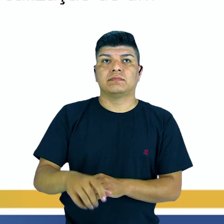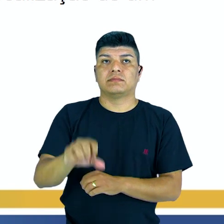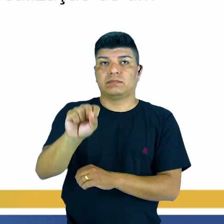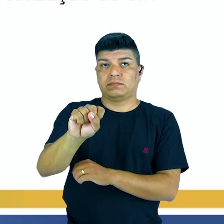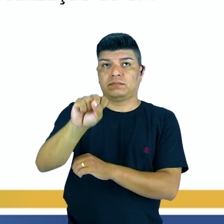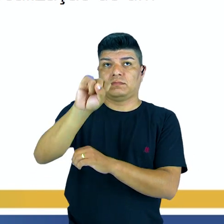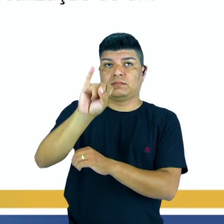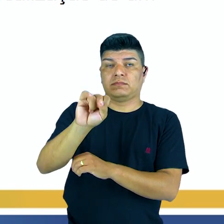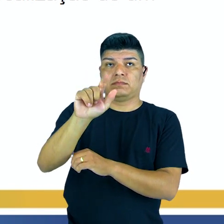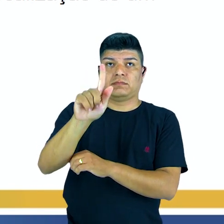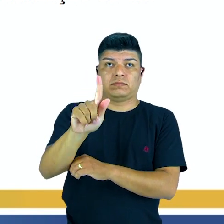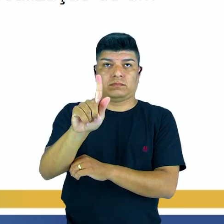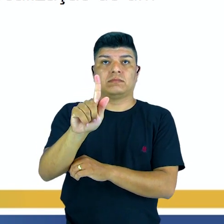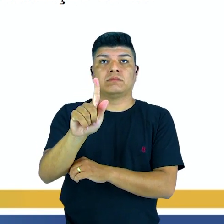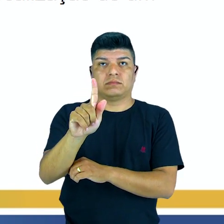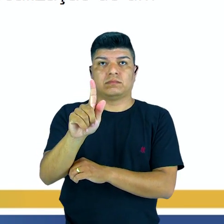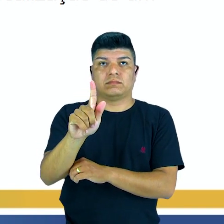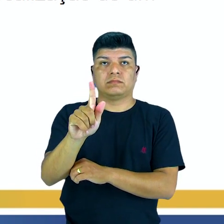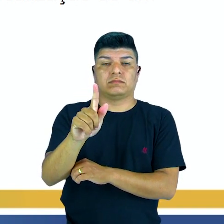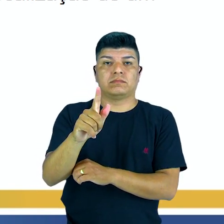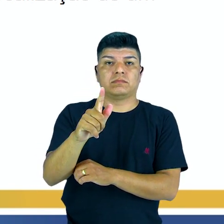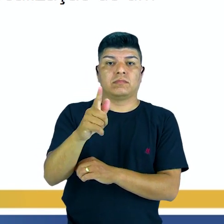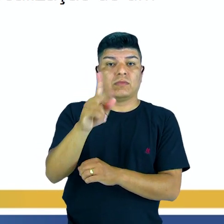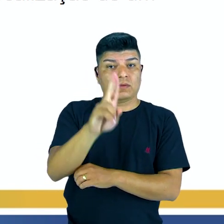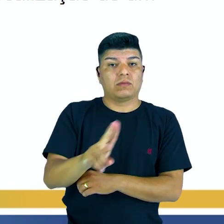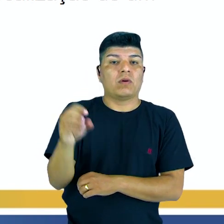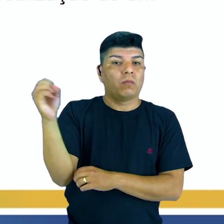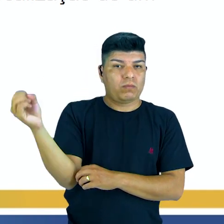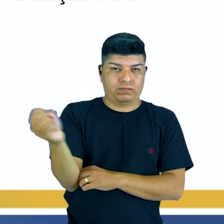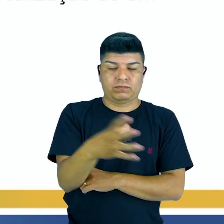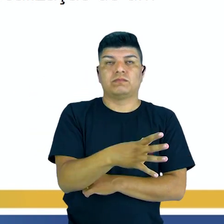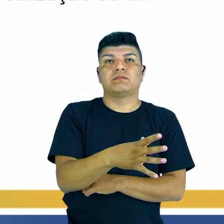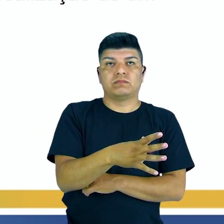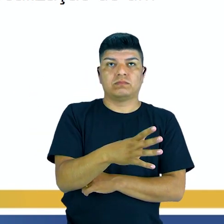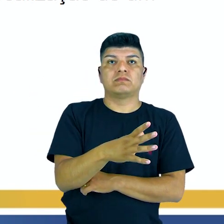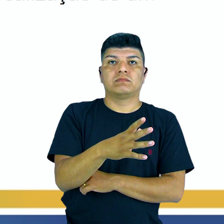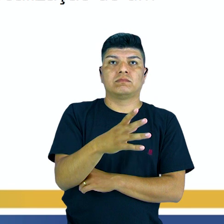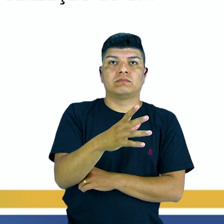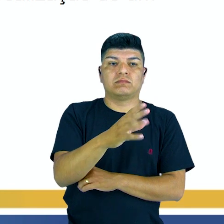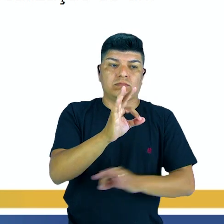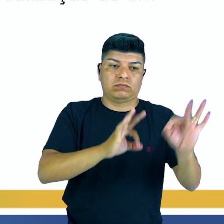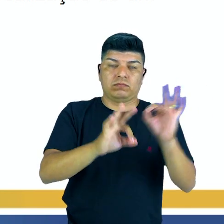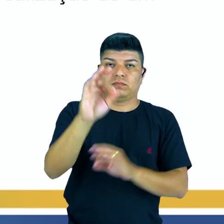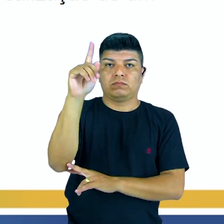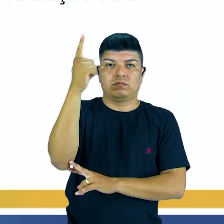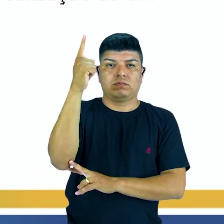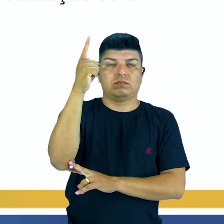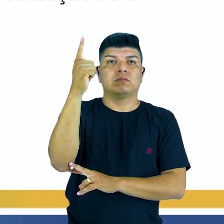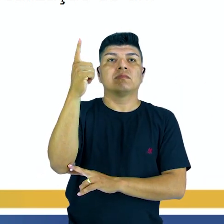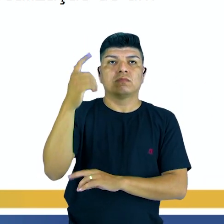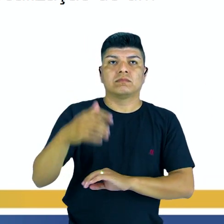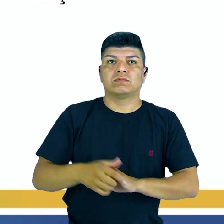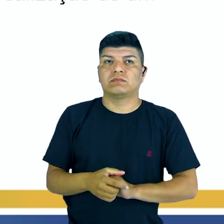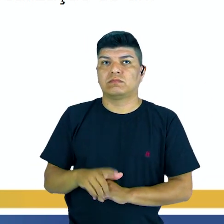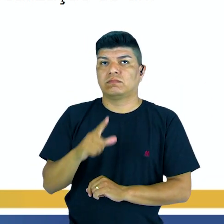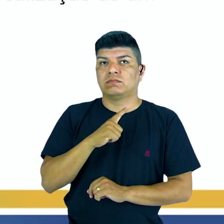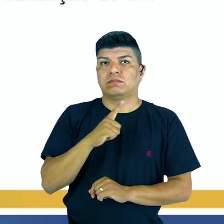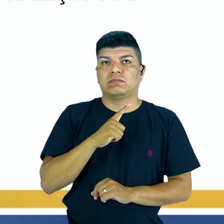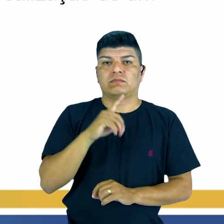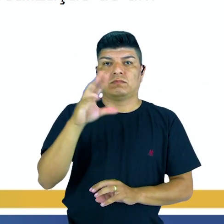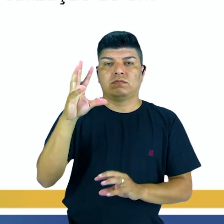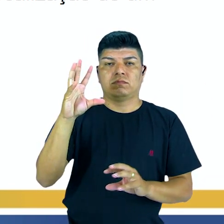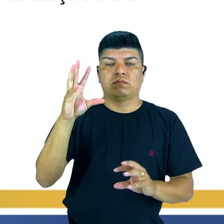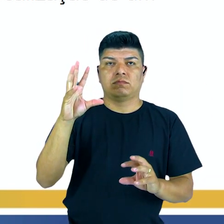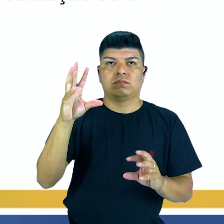É um aparelho sofisticado, como eu já tinha falado para vocês, utiliza o sistema de coordenadas geográficas, tá? Onde tem uma